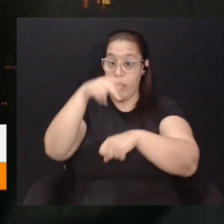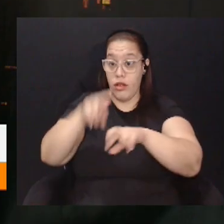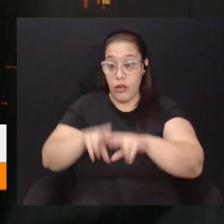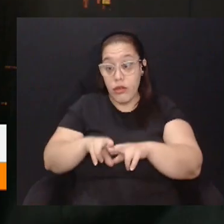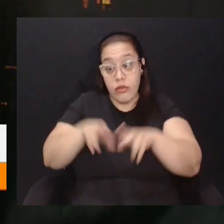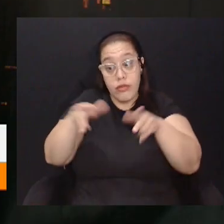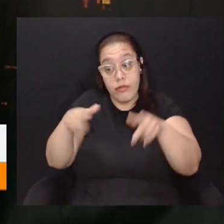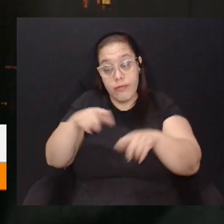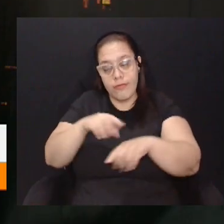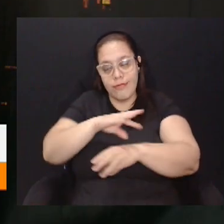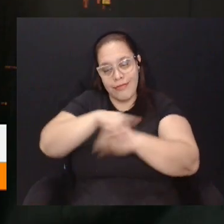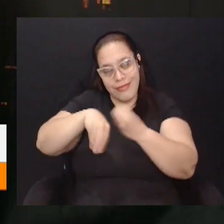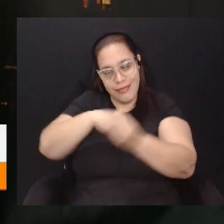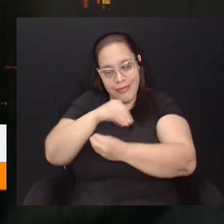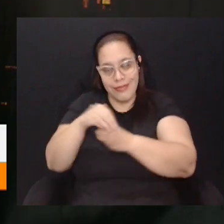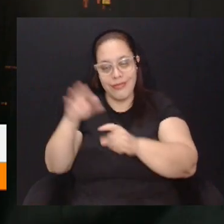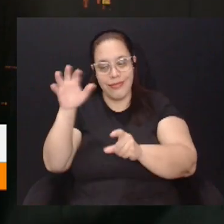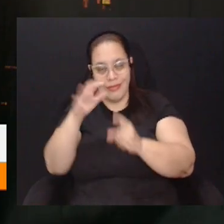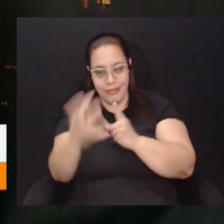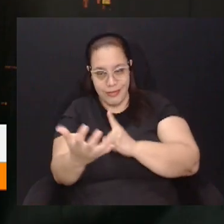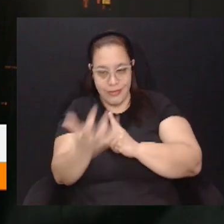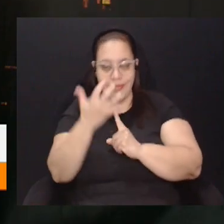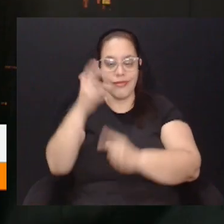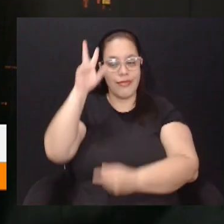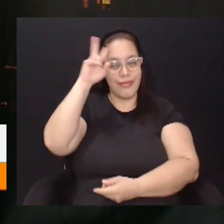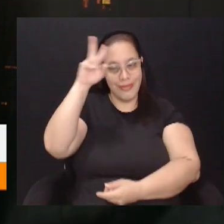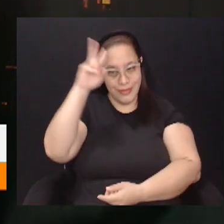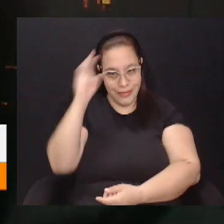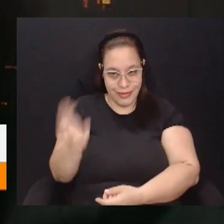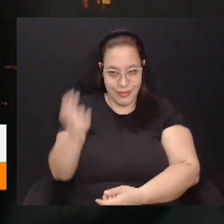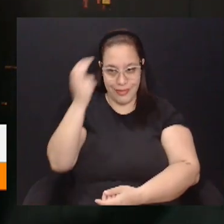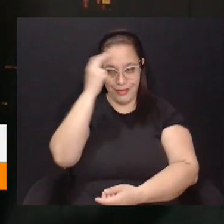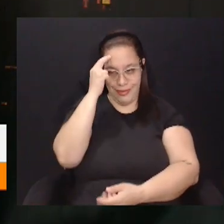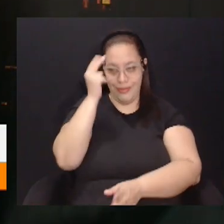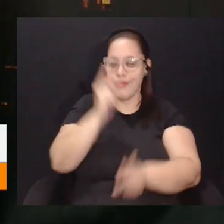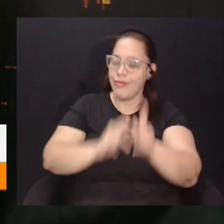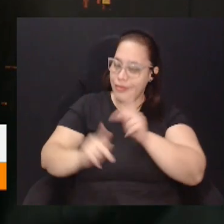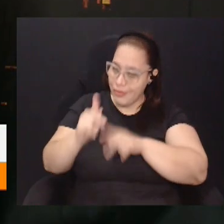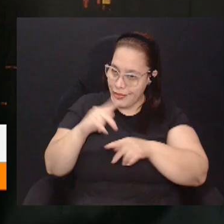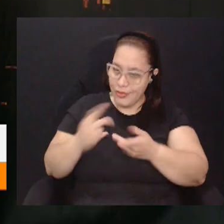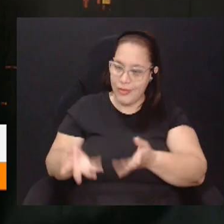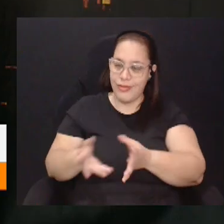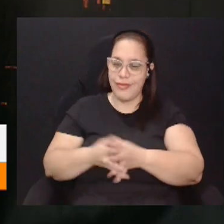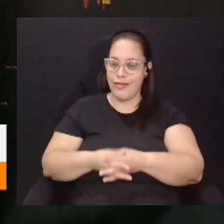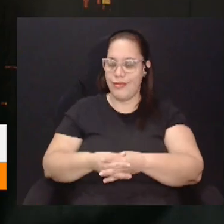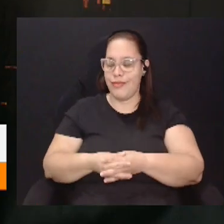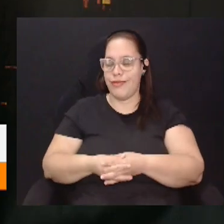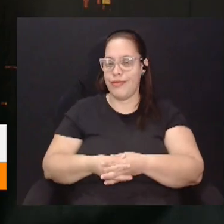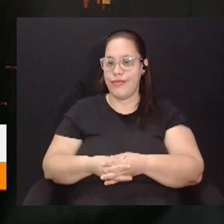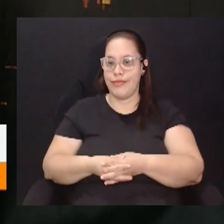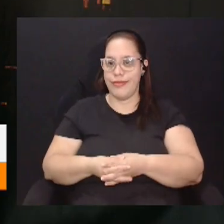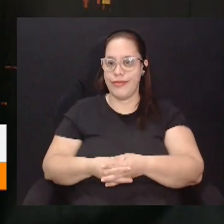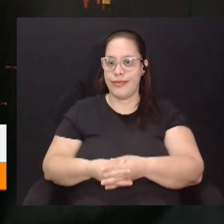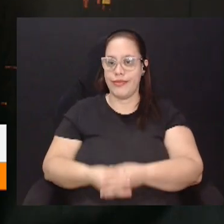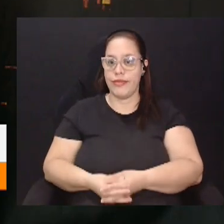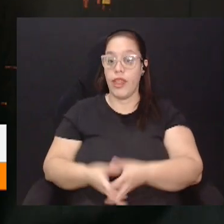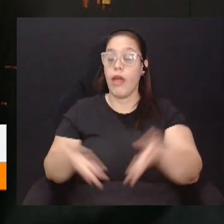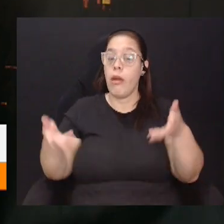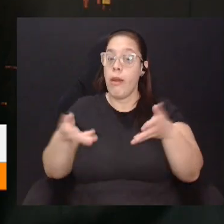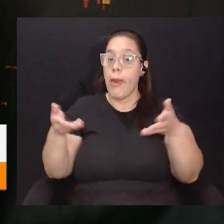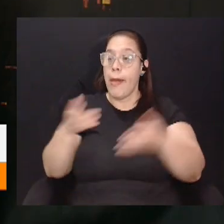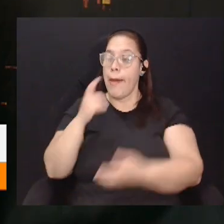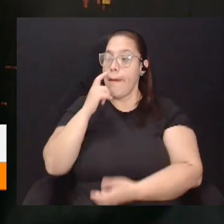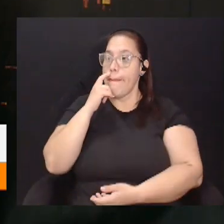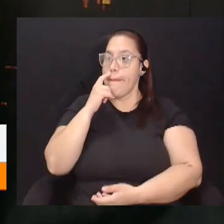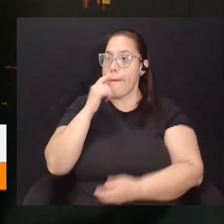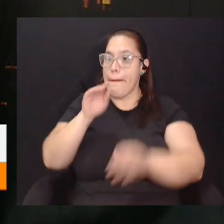as influências, as tradições populares, né, e a história toda em si. Agora a